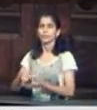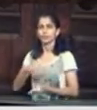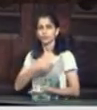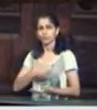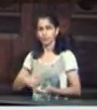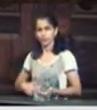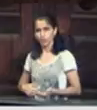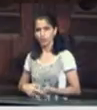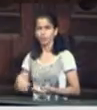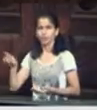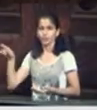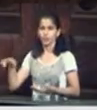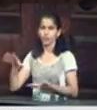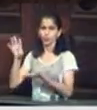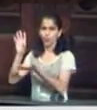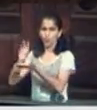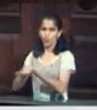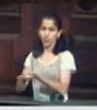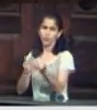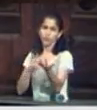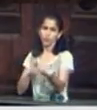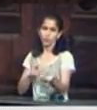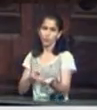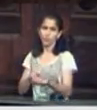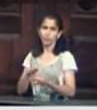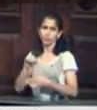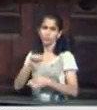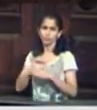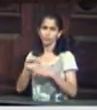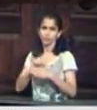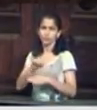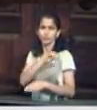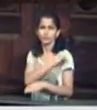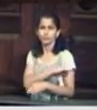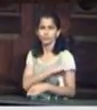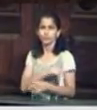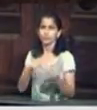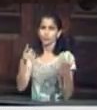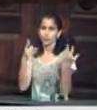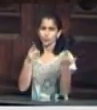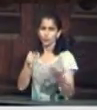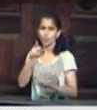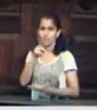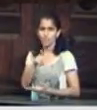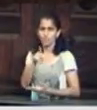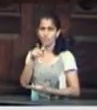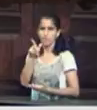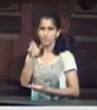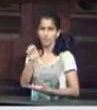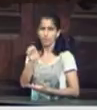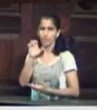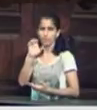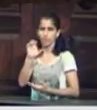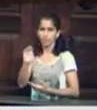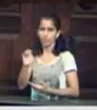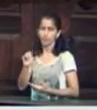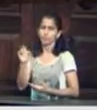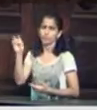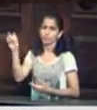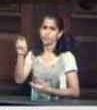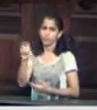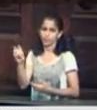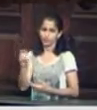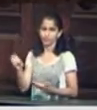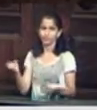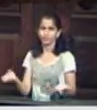no Estado do Rio de Janeiro o mesmo espírito da PEC 241, agora PEC 55,